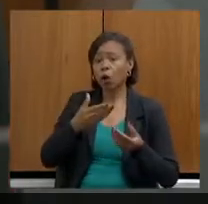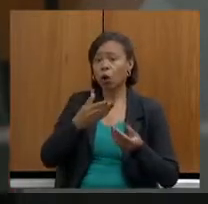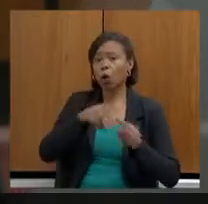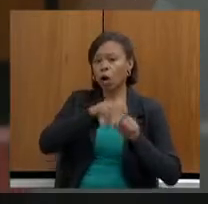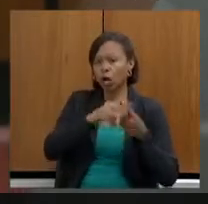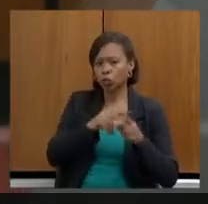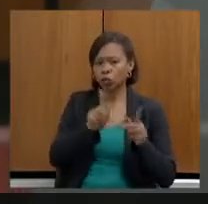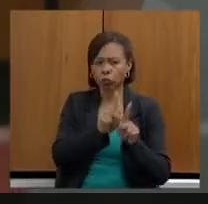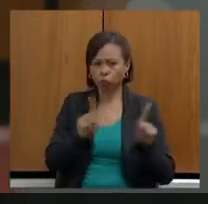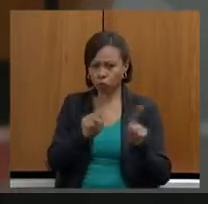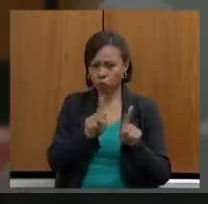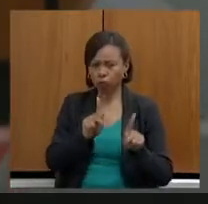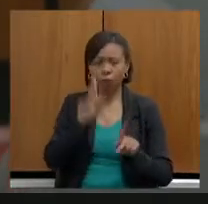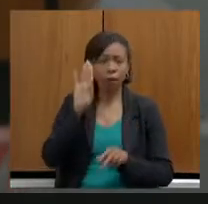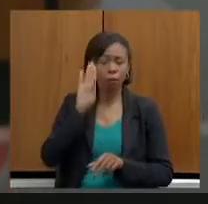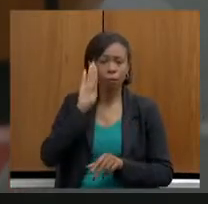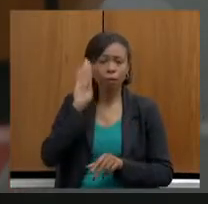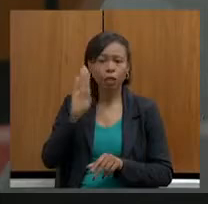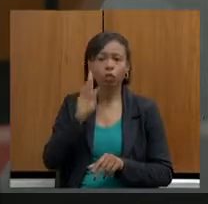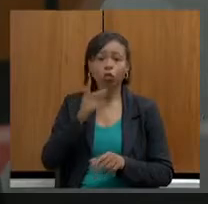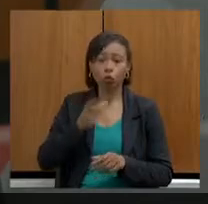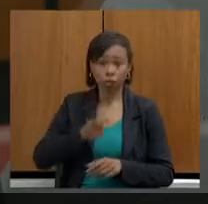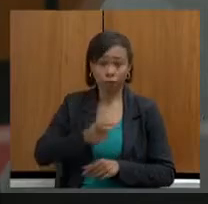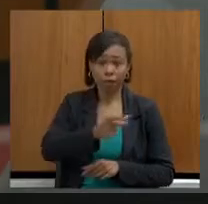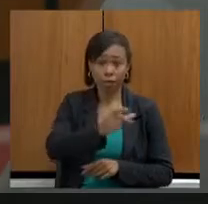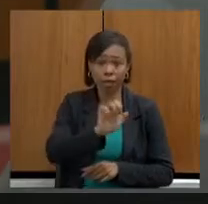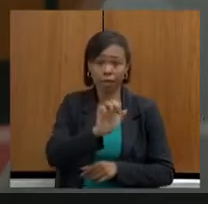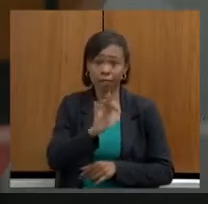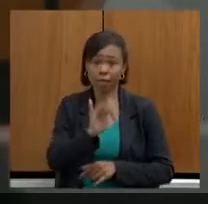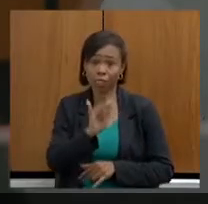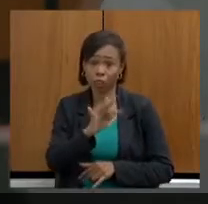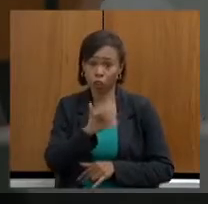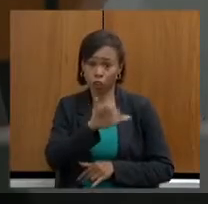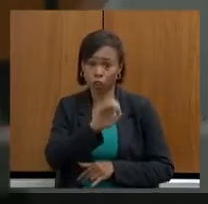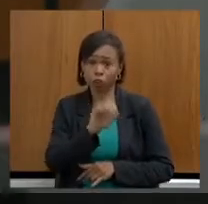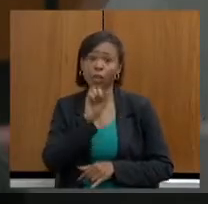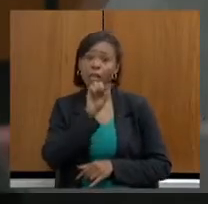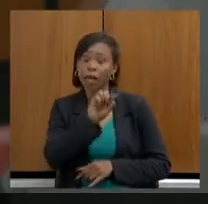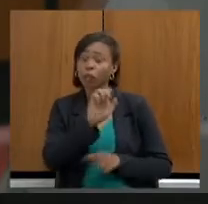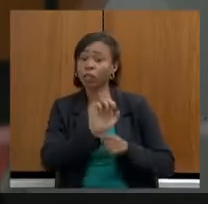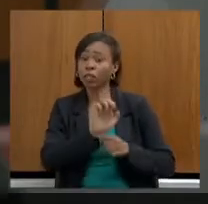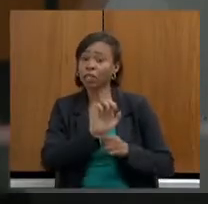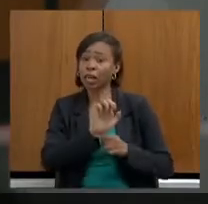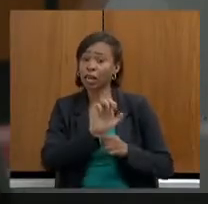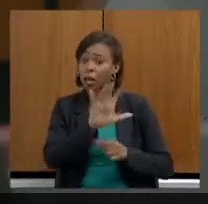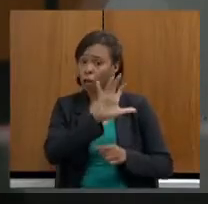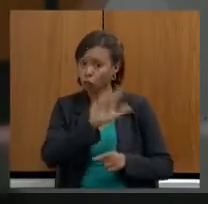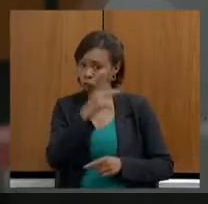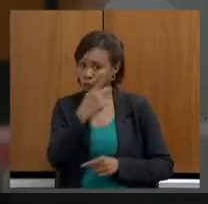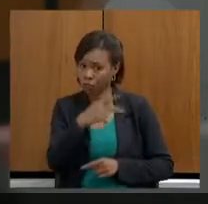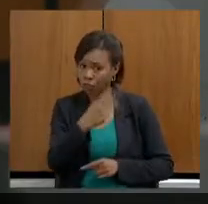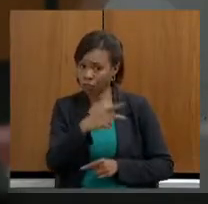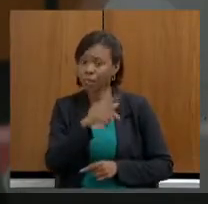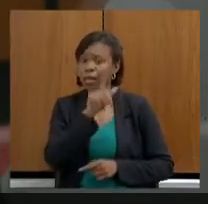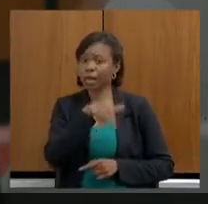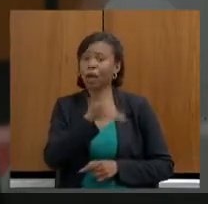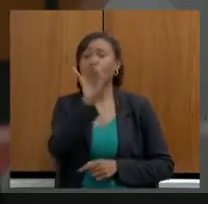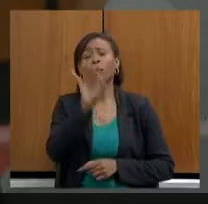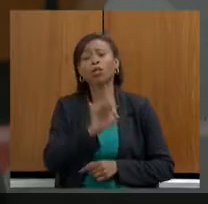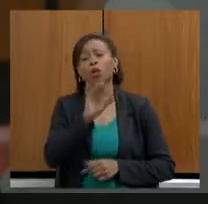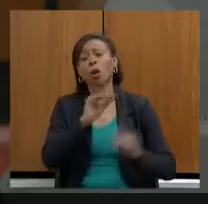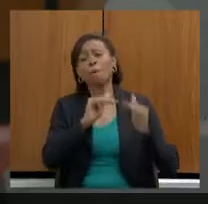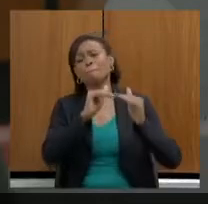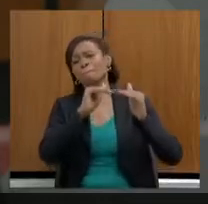exclusivamente de professores efetivos que no seu estado no estado dele é um percentual absurdamente mais